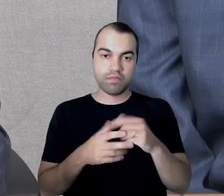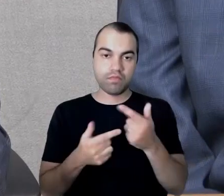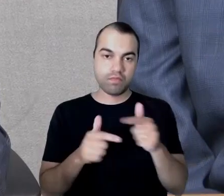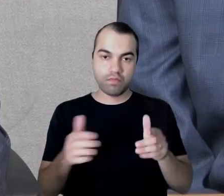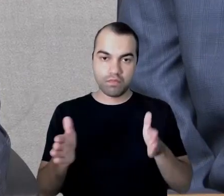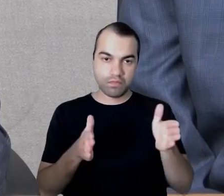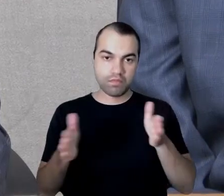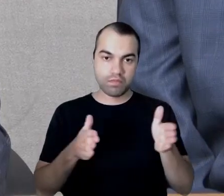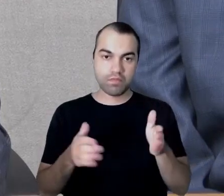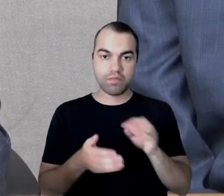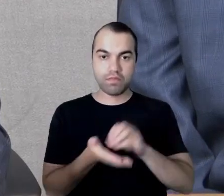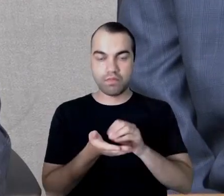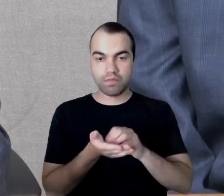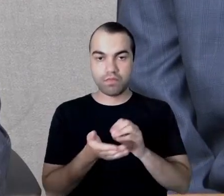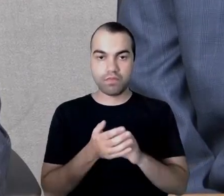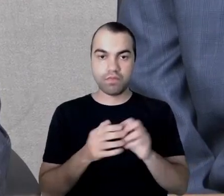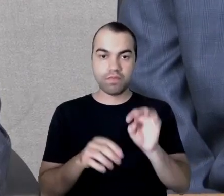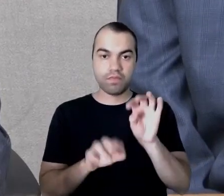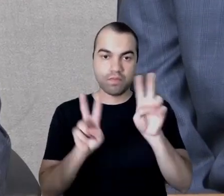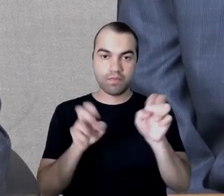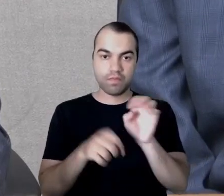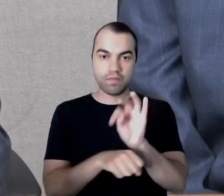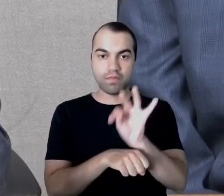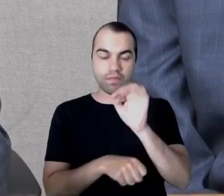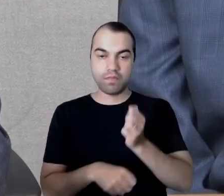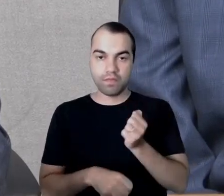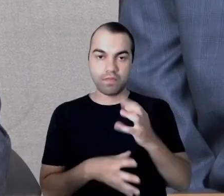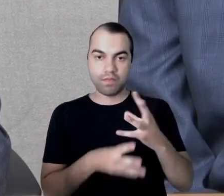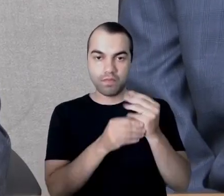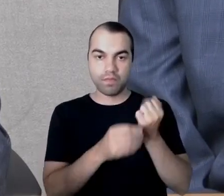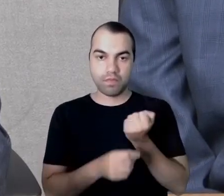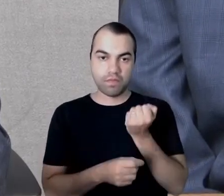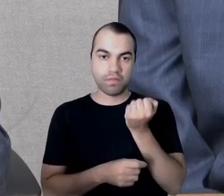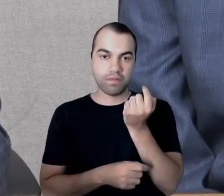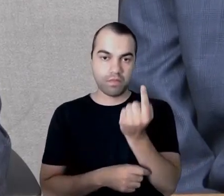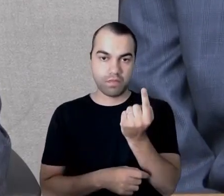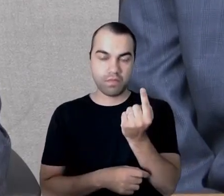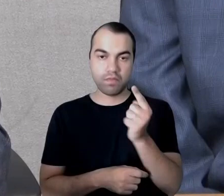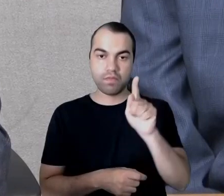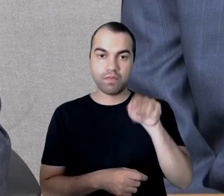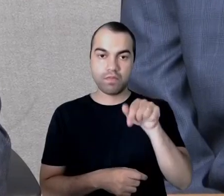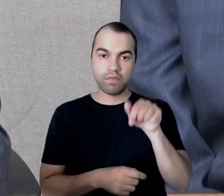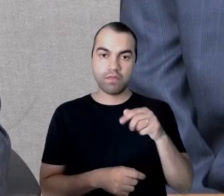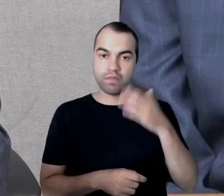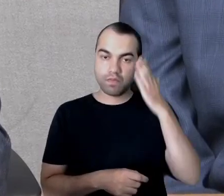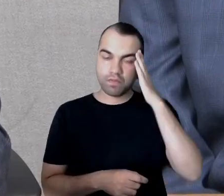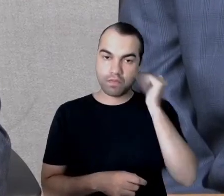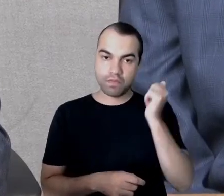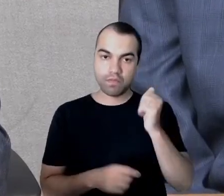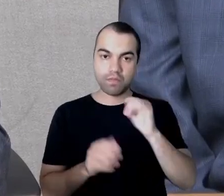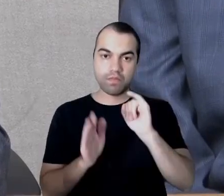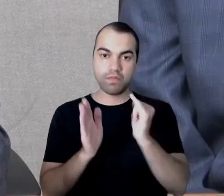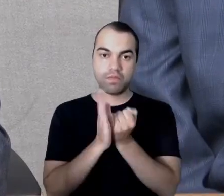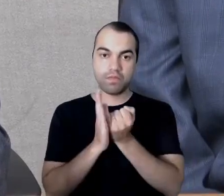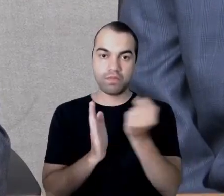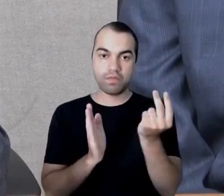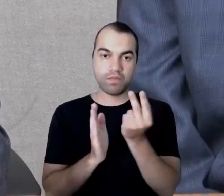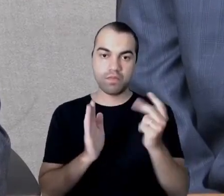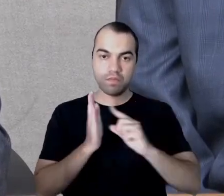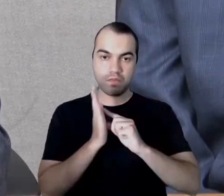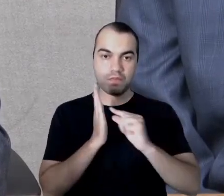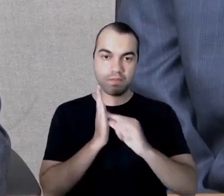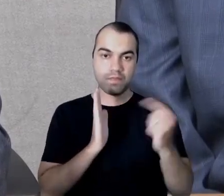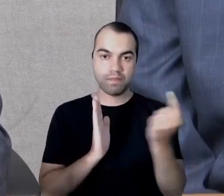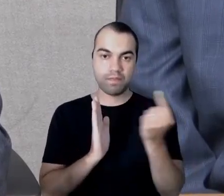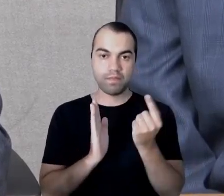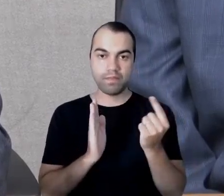refere a técnica Legislativa a emenda um com todas as vendas Deputado Robério sequivoca ao determinar no inciso 2 do parágrafo 1º proposto no